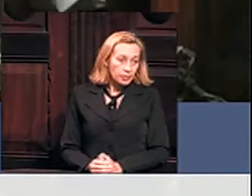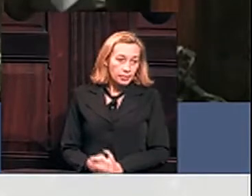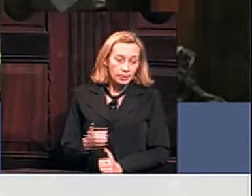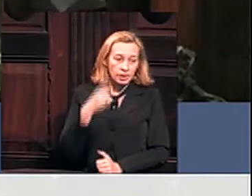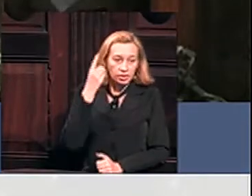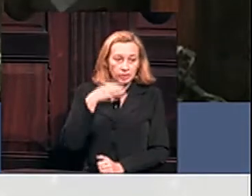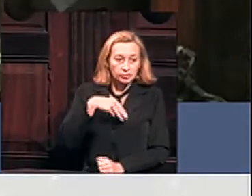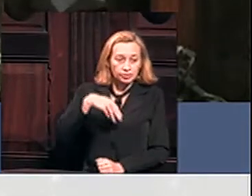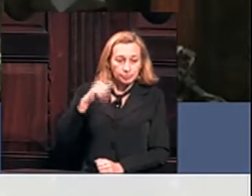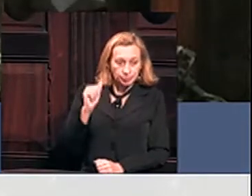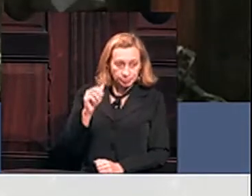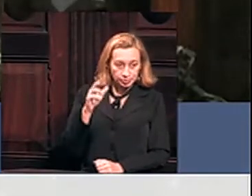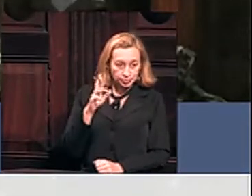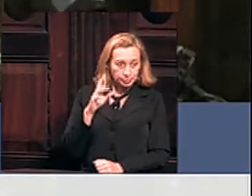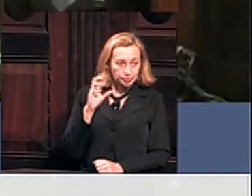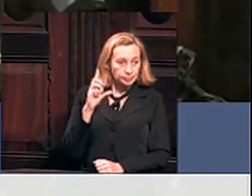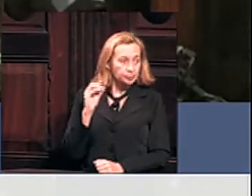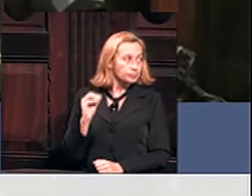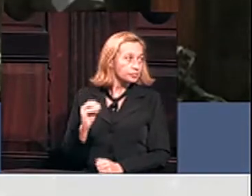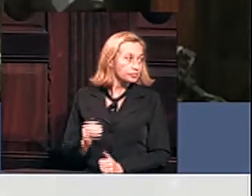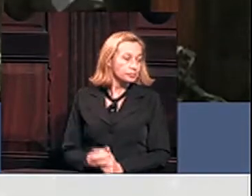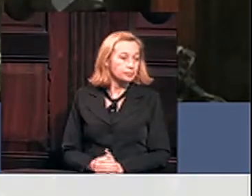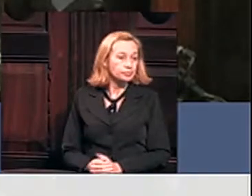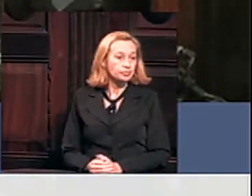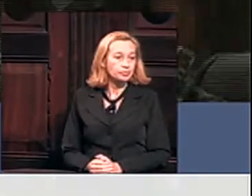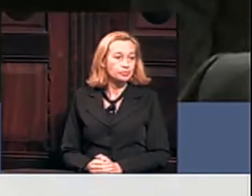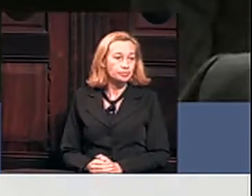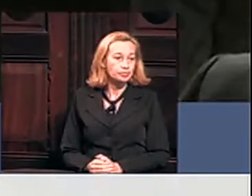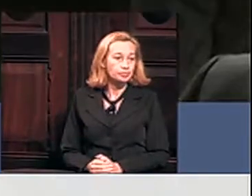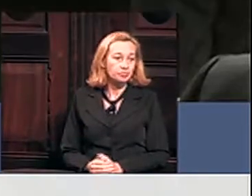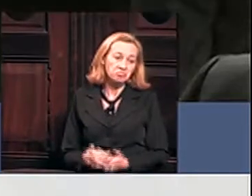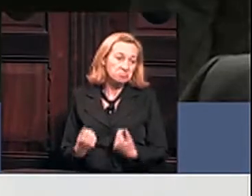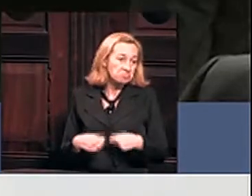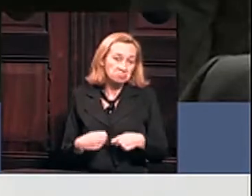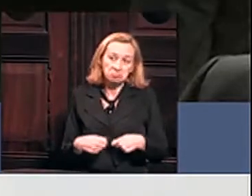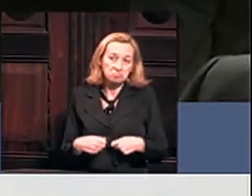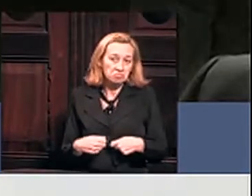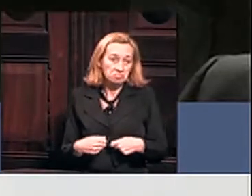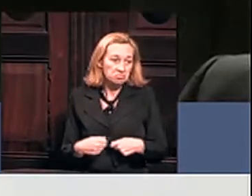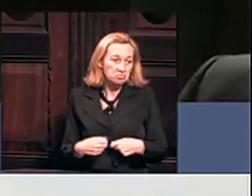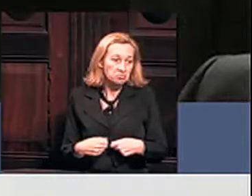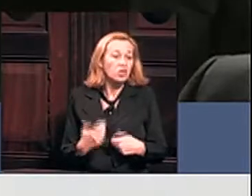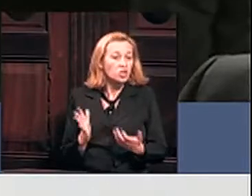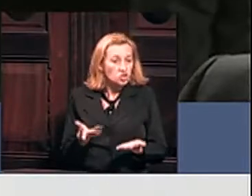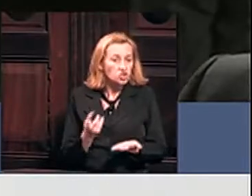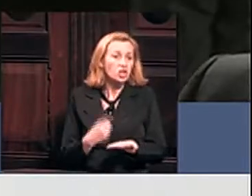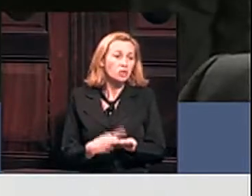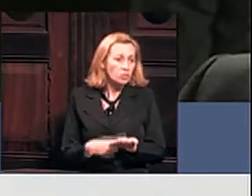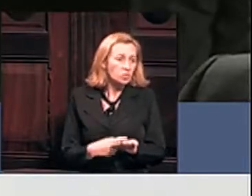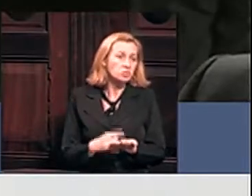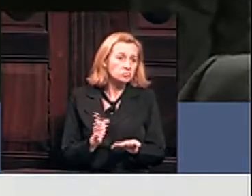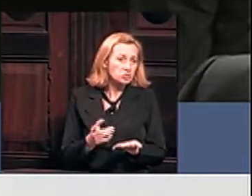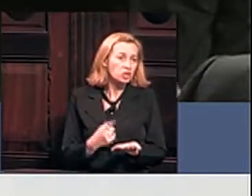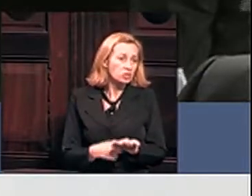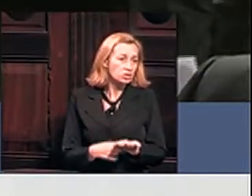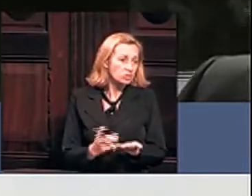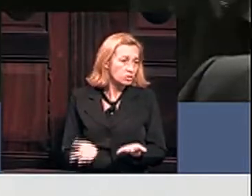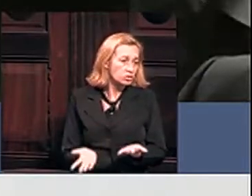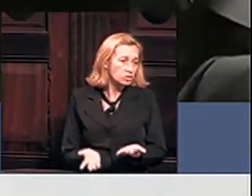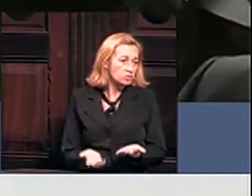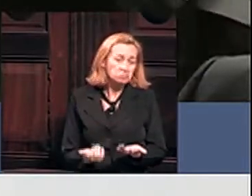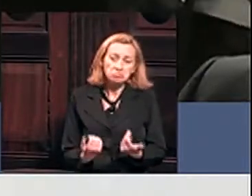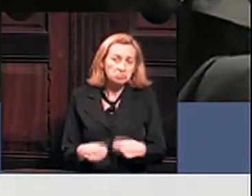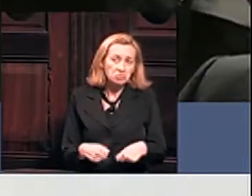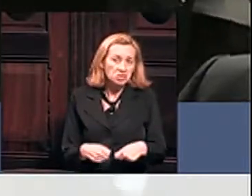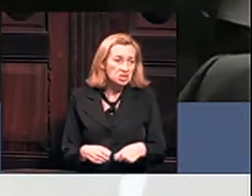Marcelo, não interessa ser autorizativo de Vossa Excelência. Não tem necessidade de ser autorizativo, o deputado concordou em aprovar. A preocupação é só a questão da... Mas não